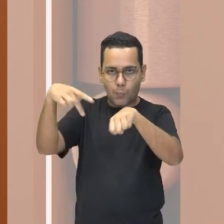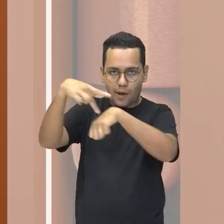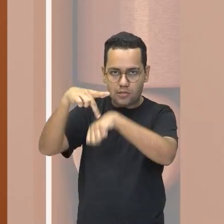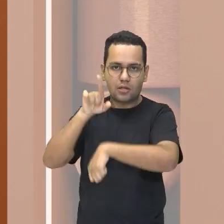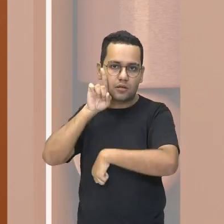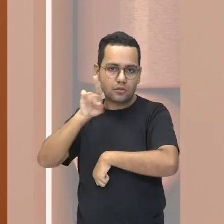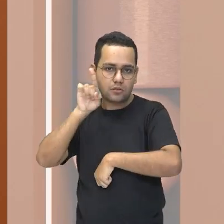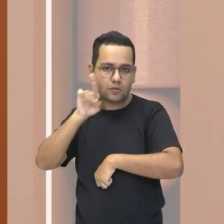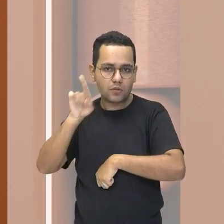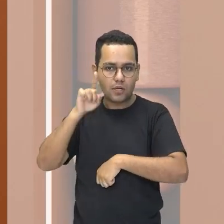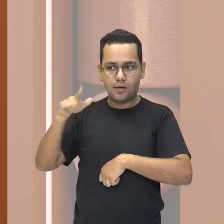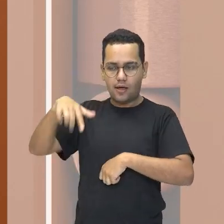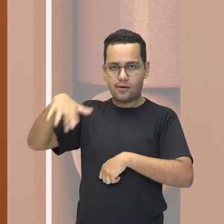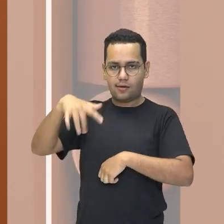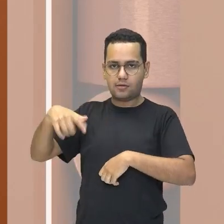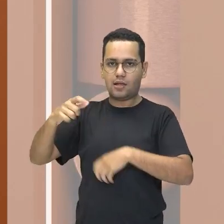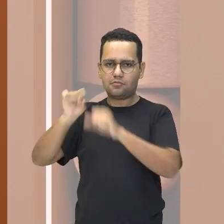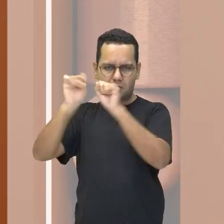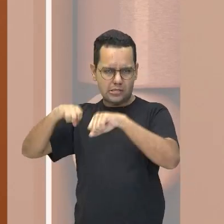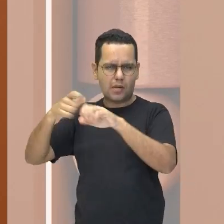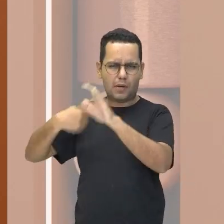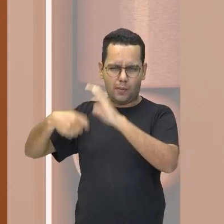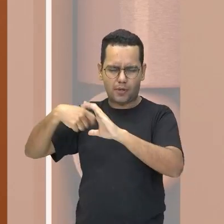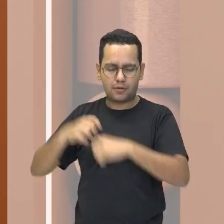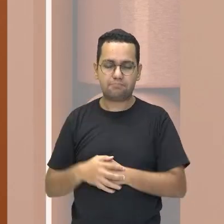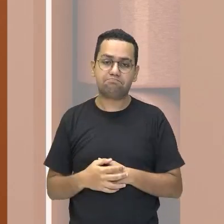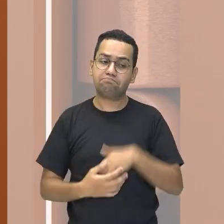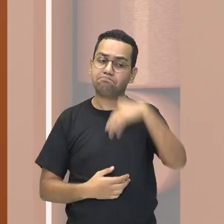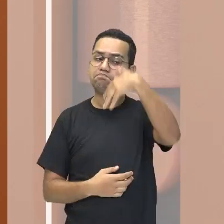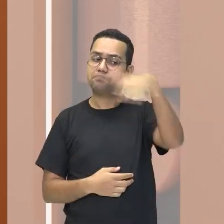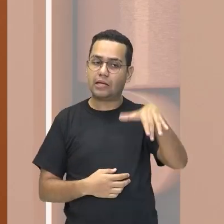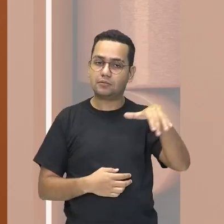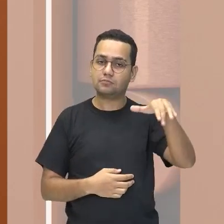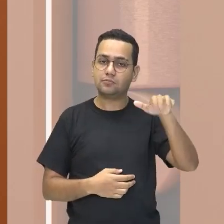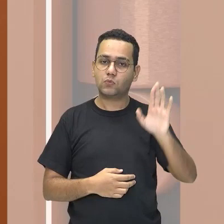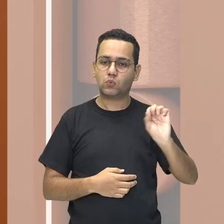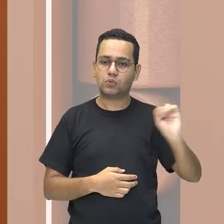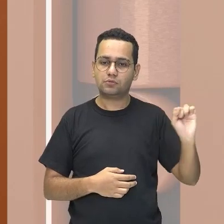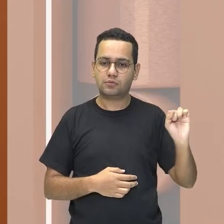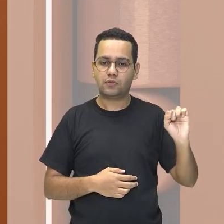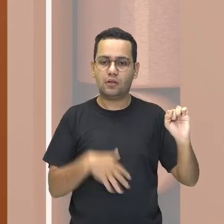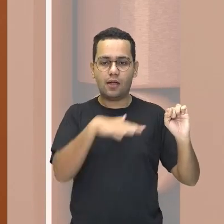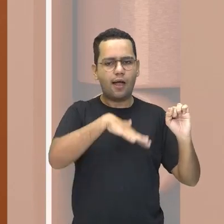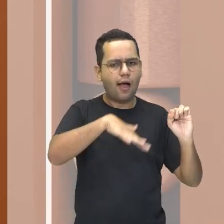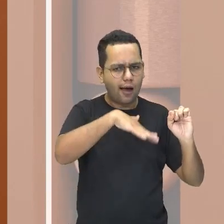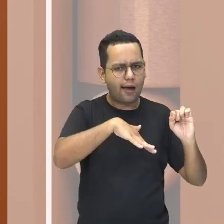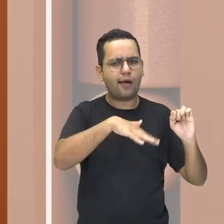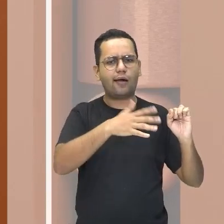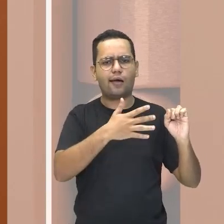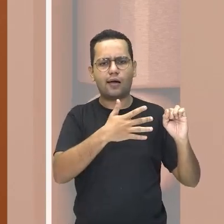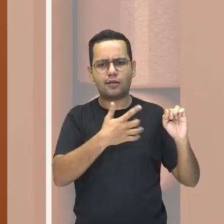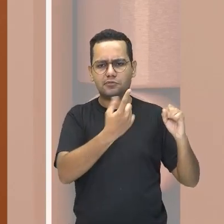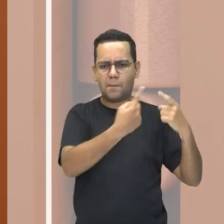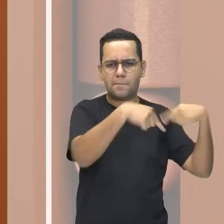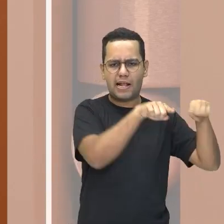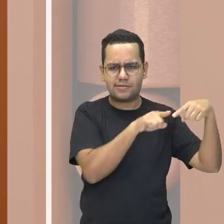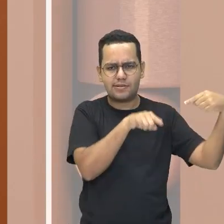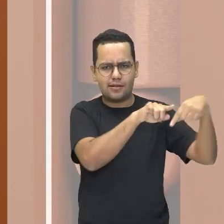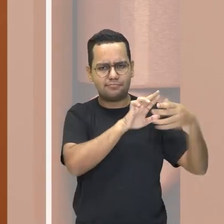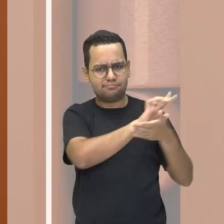tinha a ideologia capitalista norteando, e de outro lado, União Soviética e seus parceiros, que